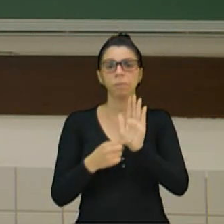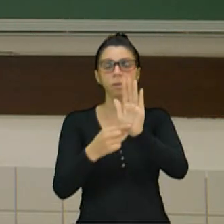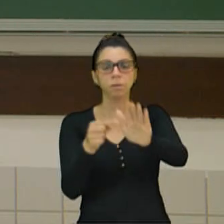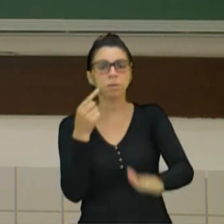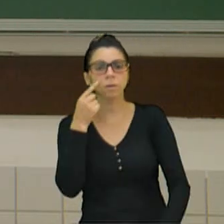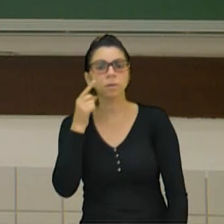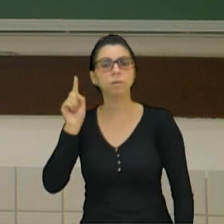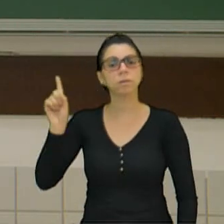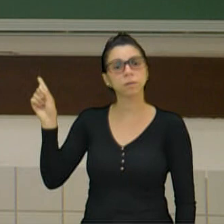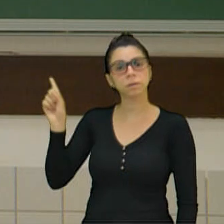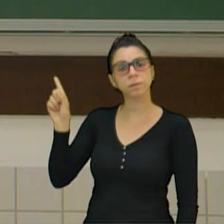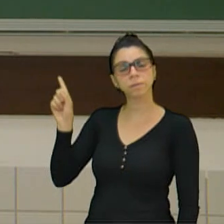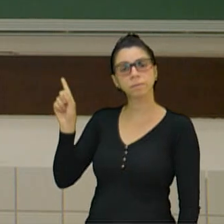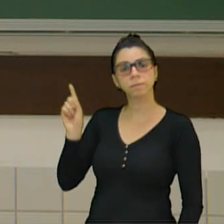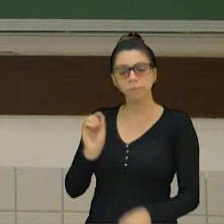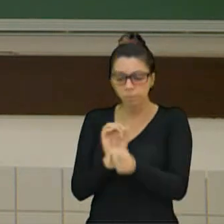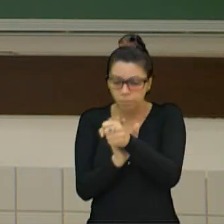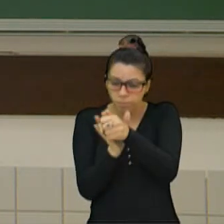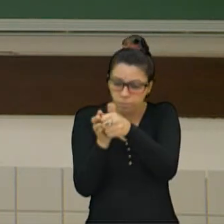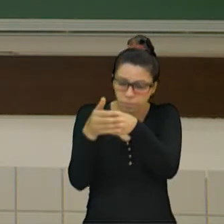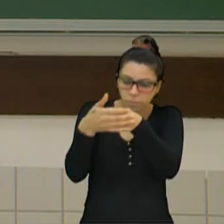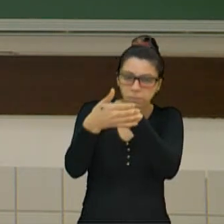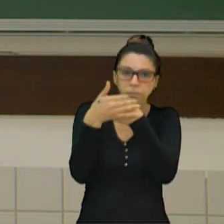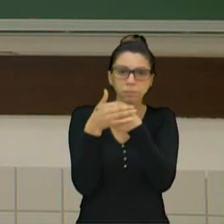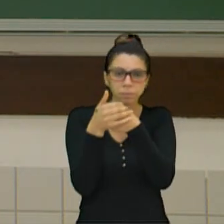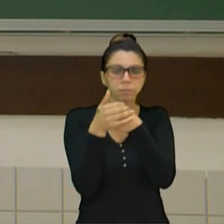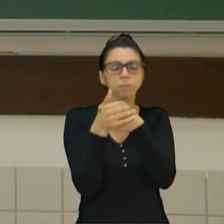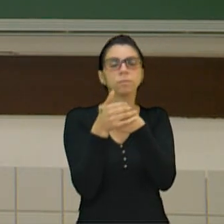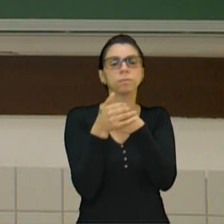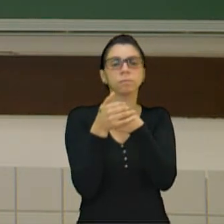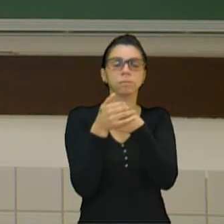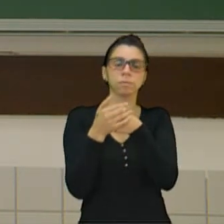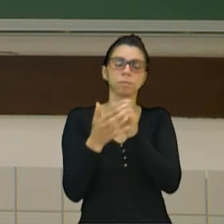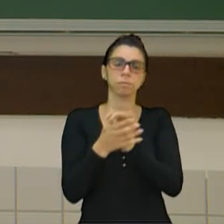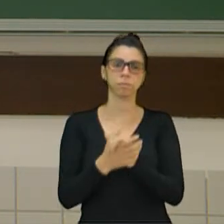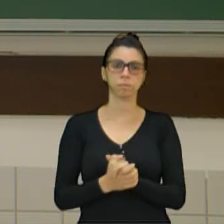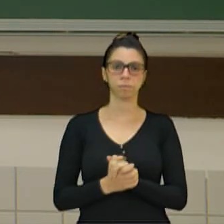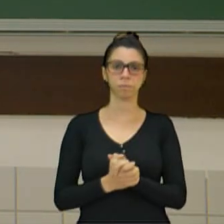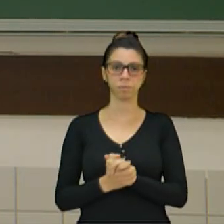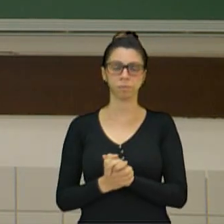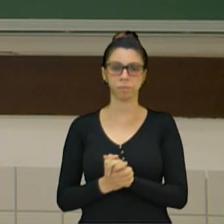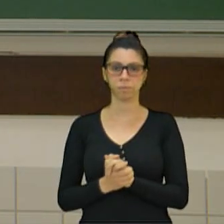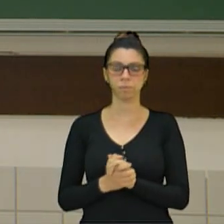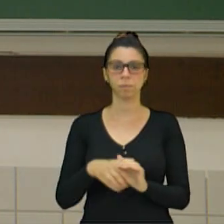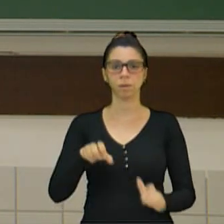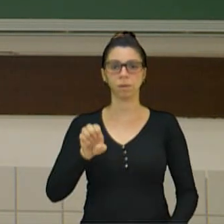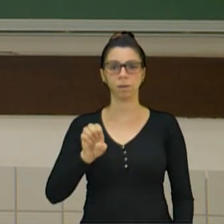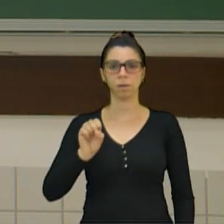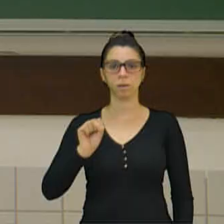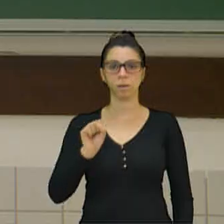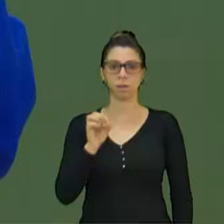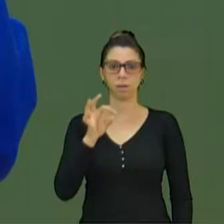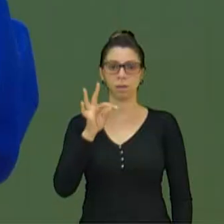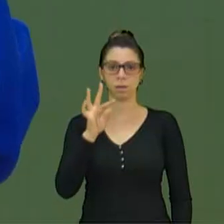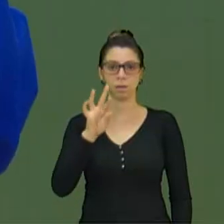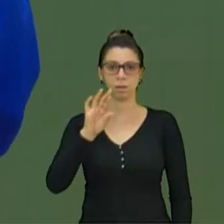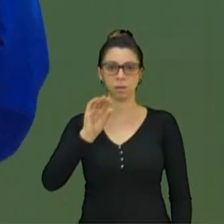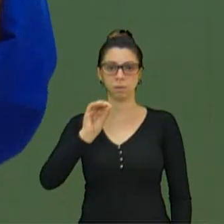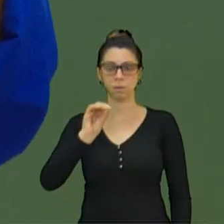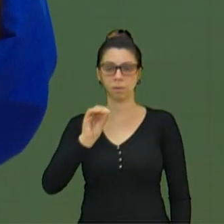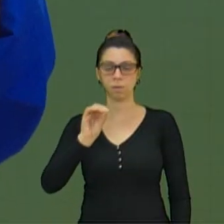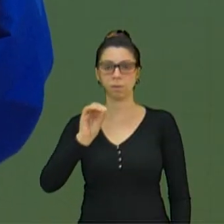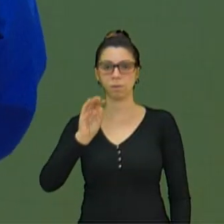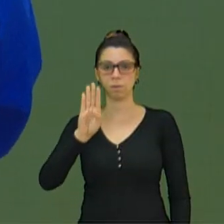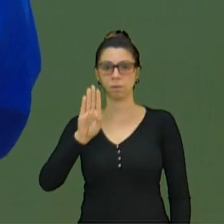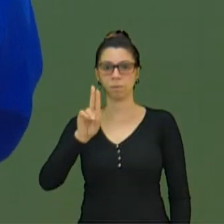essa estrutura que protege a semente nas gimnospermas. A gente chama isso de estróbilo. E aí a semente fica